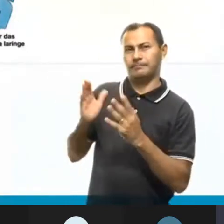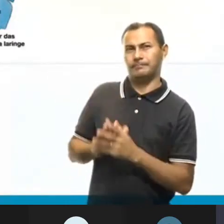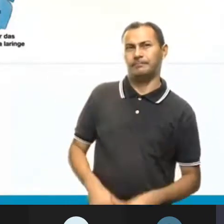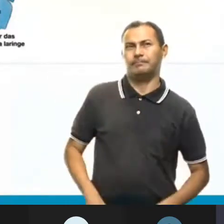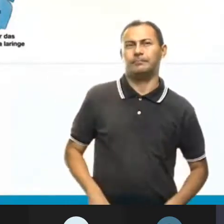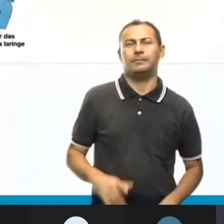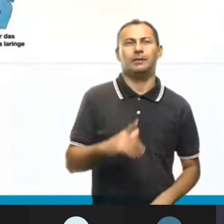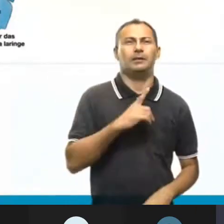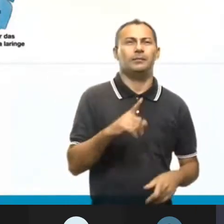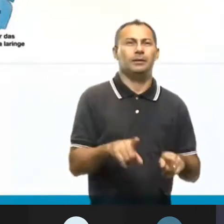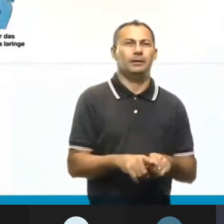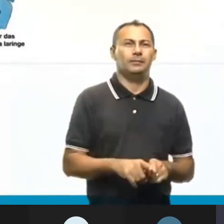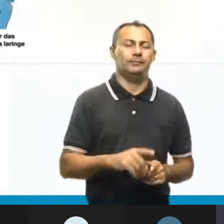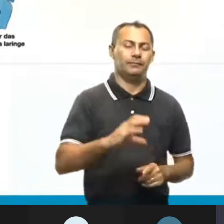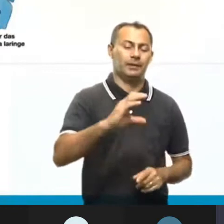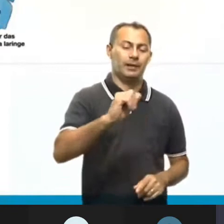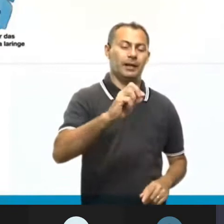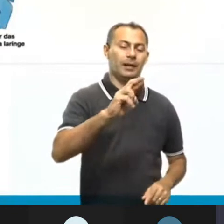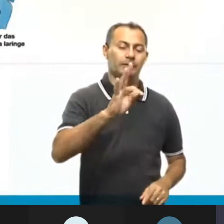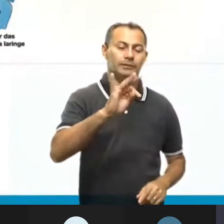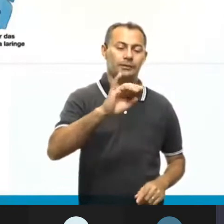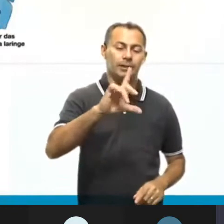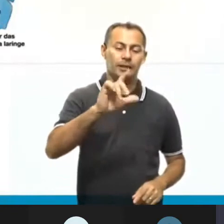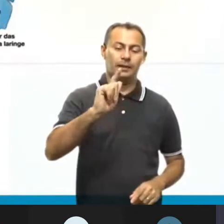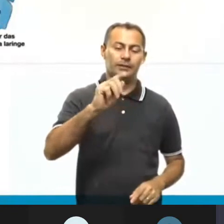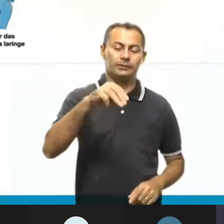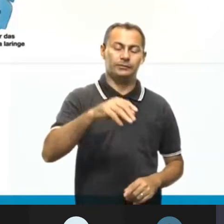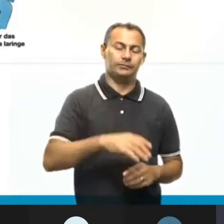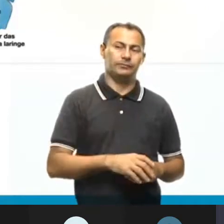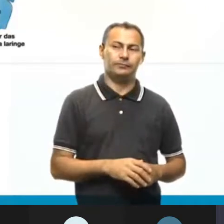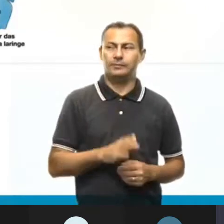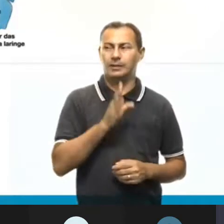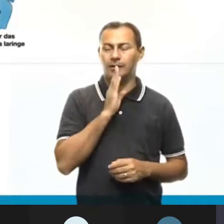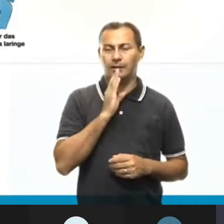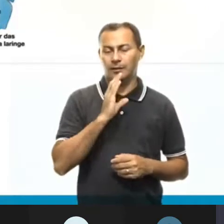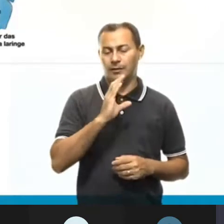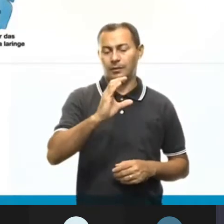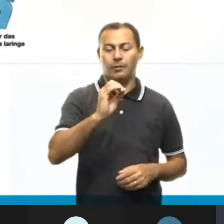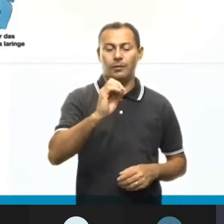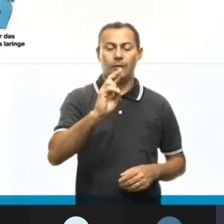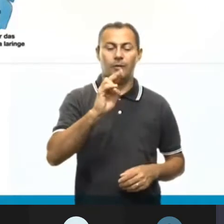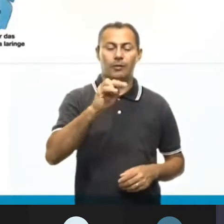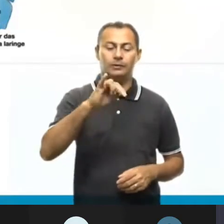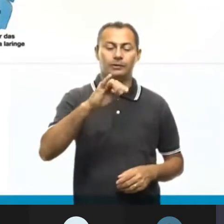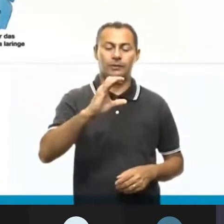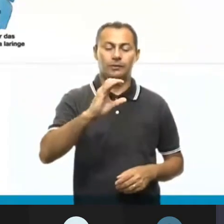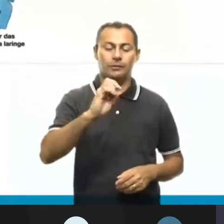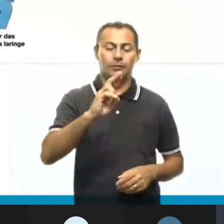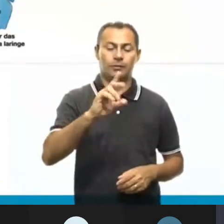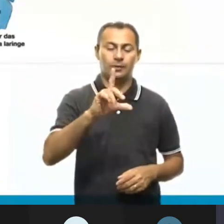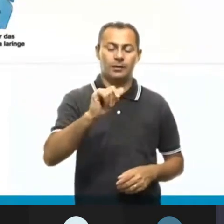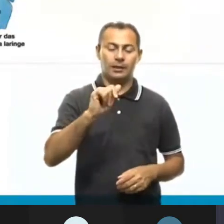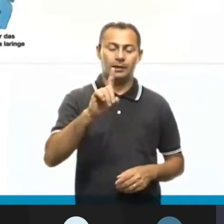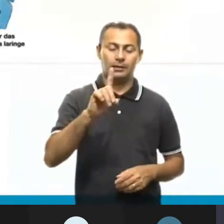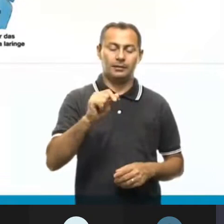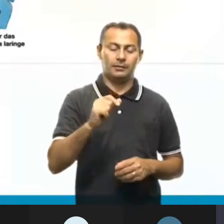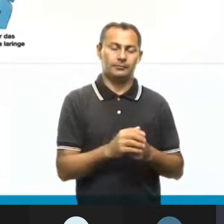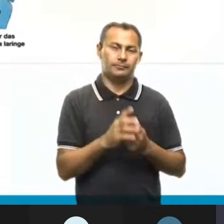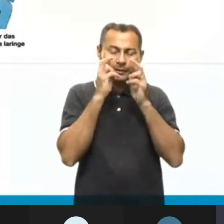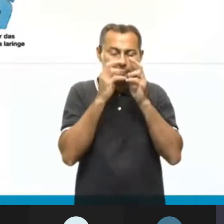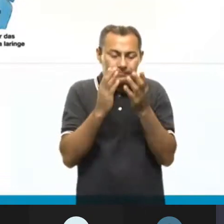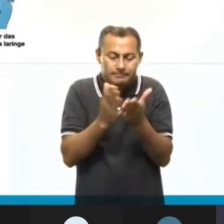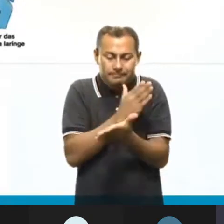ó, nós vamos ter a cartilagem que nós chamamos de corniculada. Se a gente remover